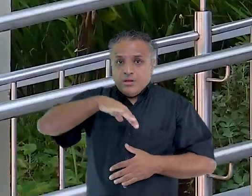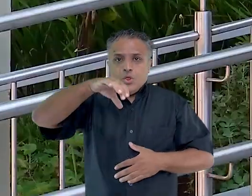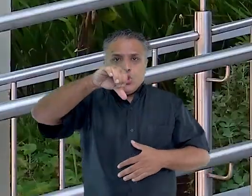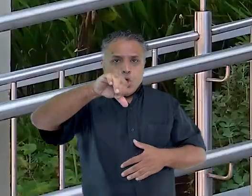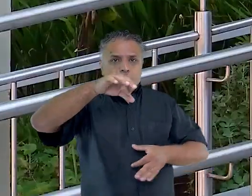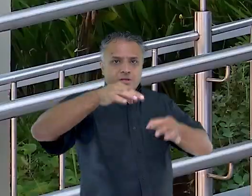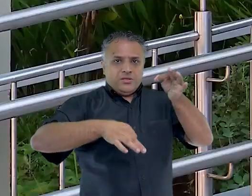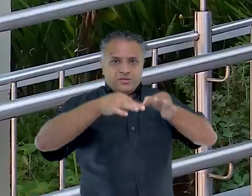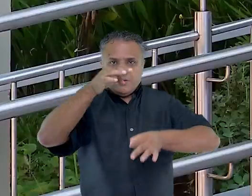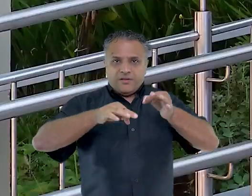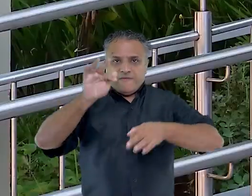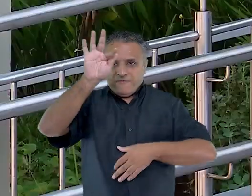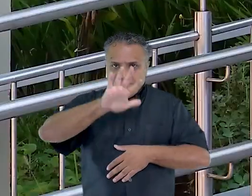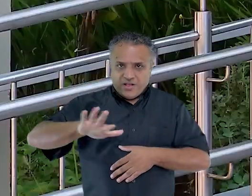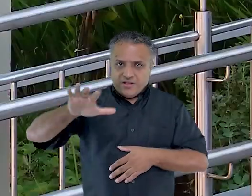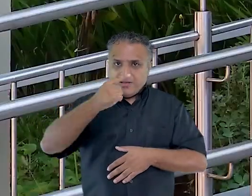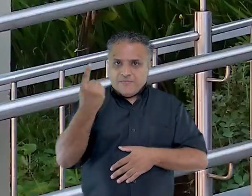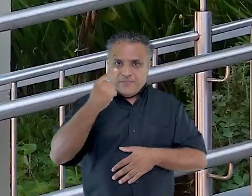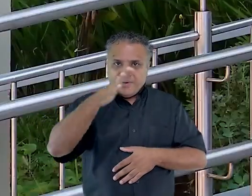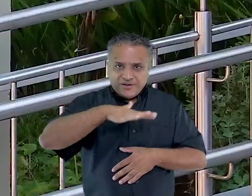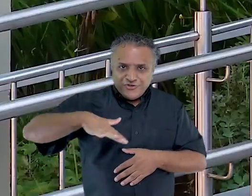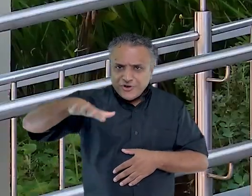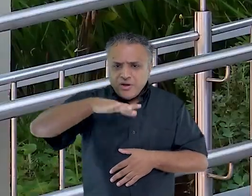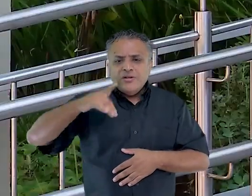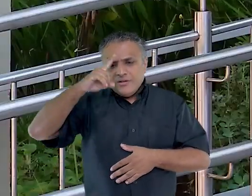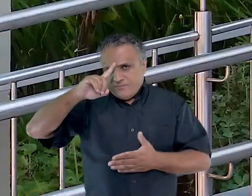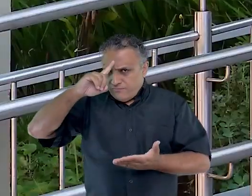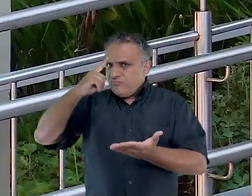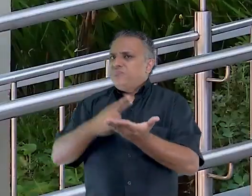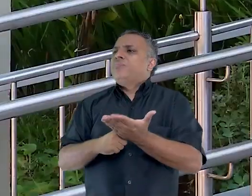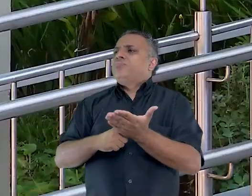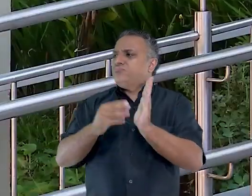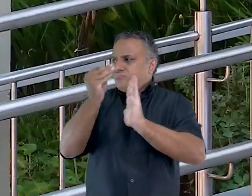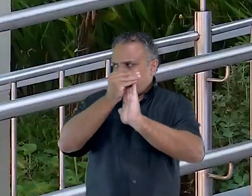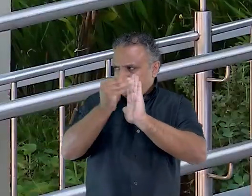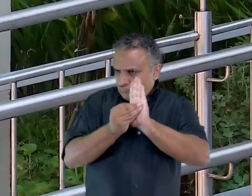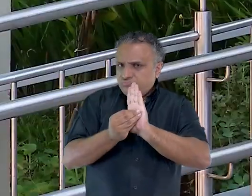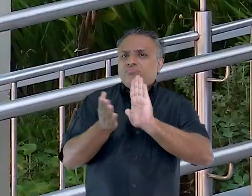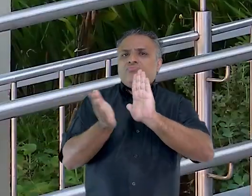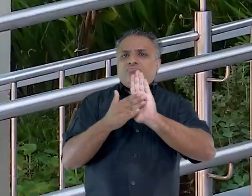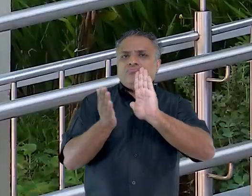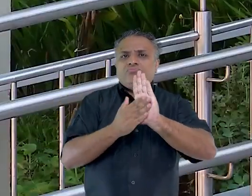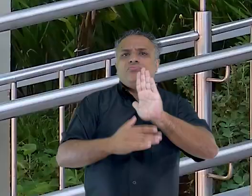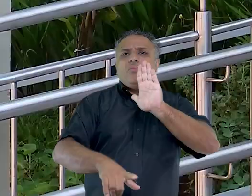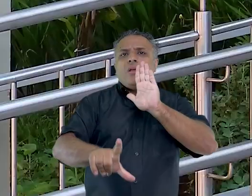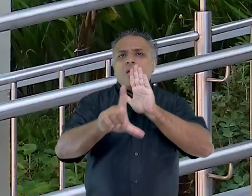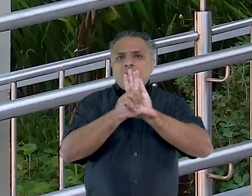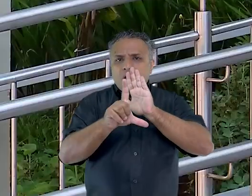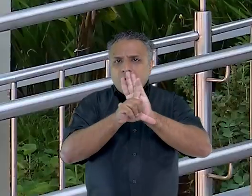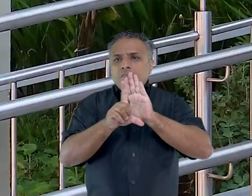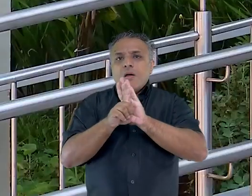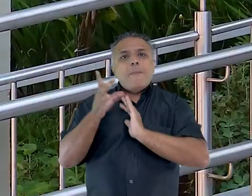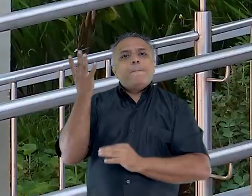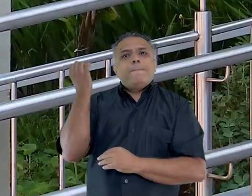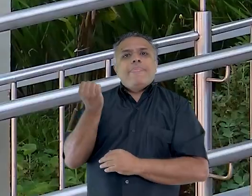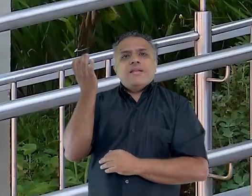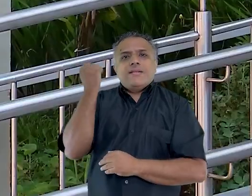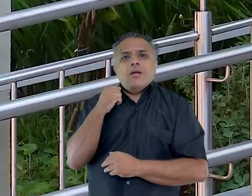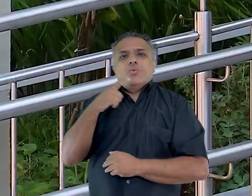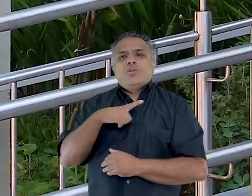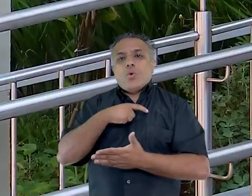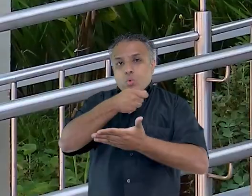Regional Federal da Primeira Região considerou preenchidos os requisitos legais para a concessão da pensão. Segundo a